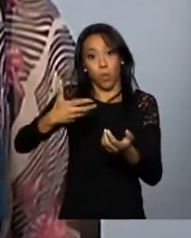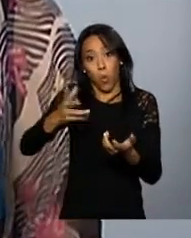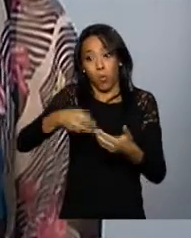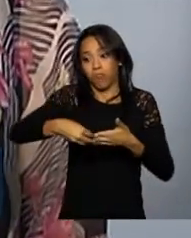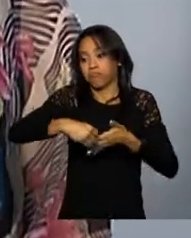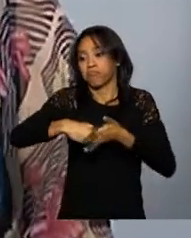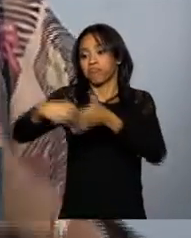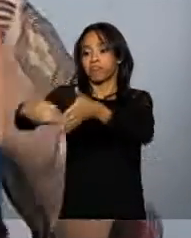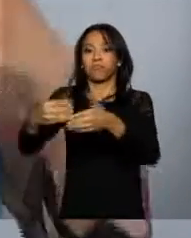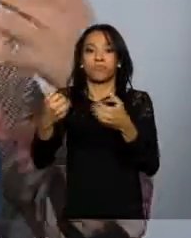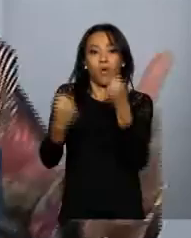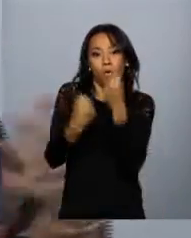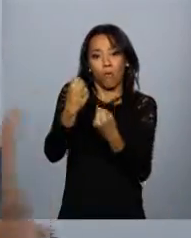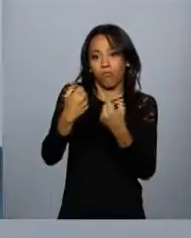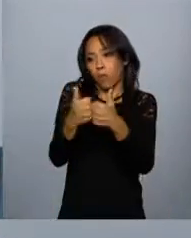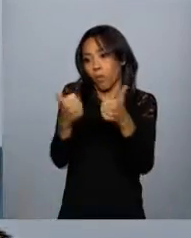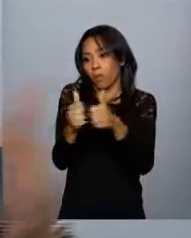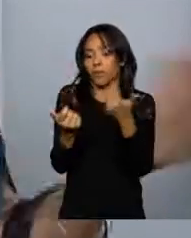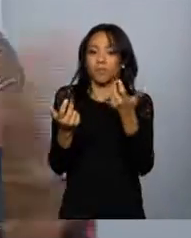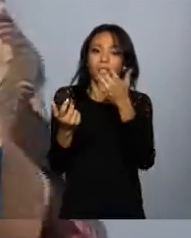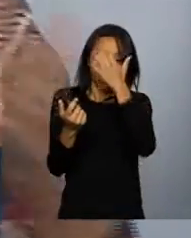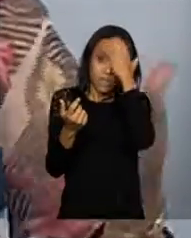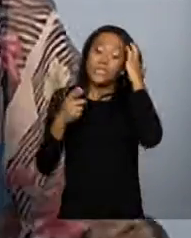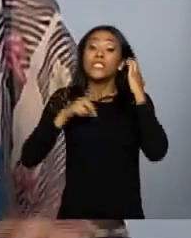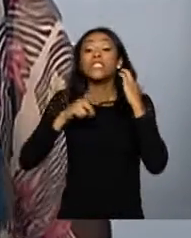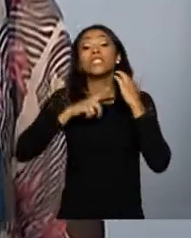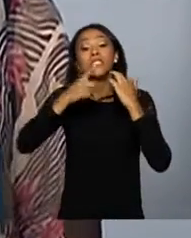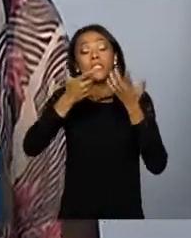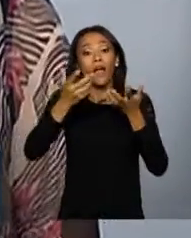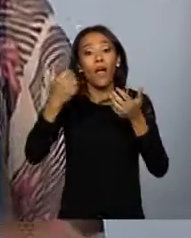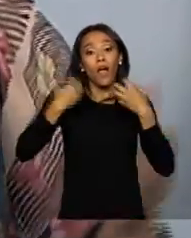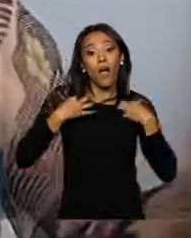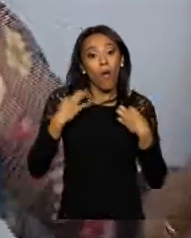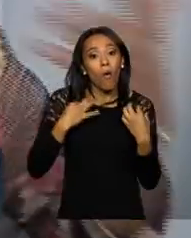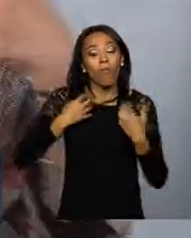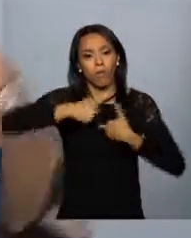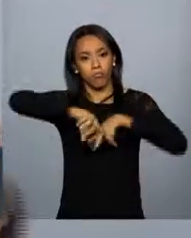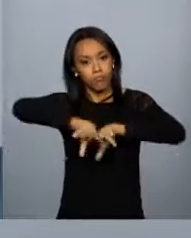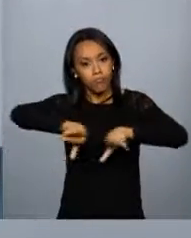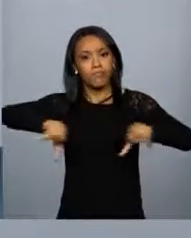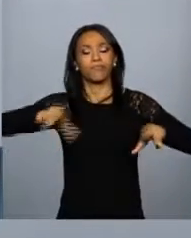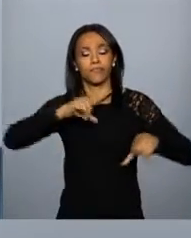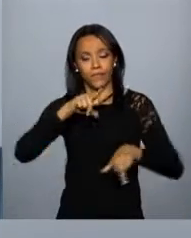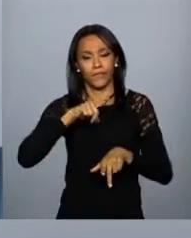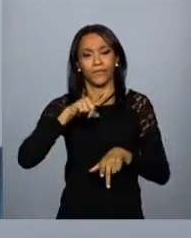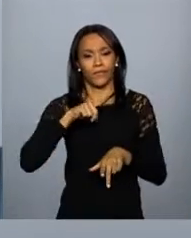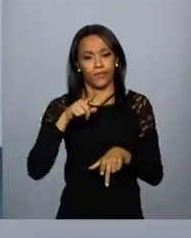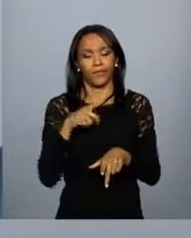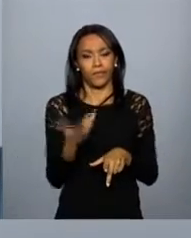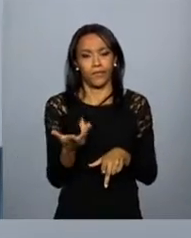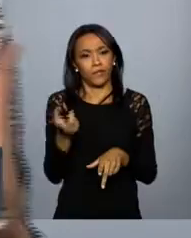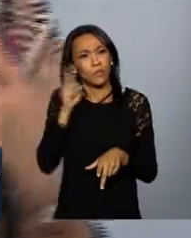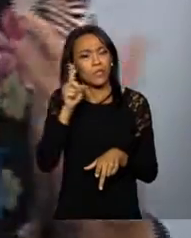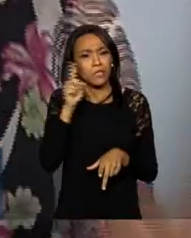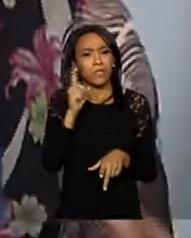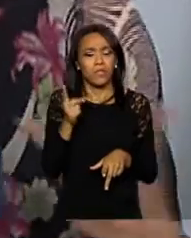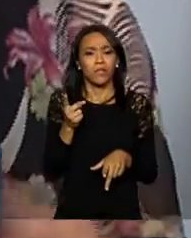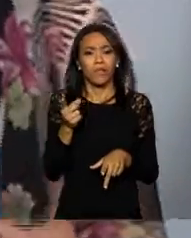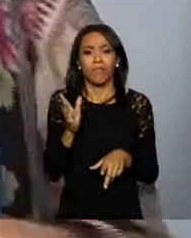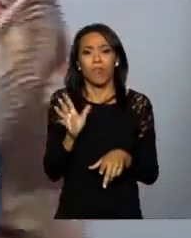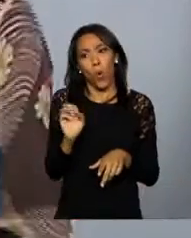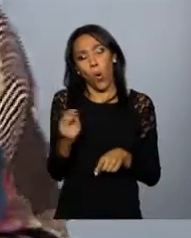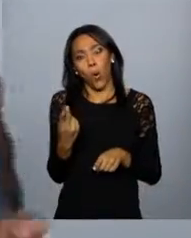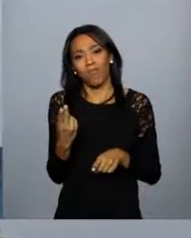tinha acesso a roupas e as outras questões necessárias para a gente sobreviver no dia a dia, ou